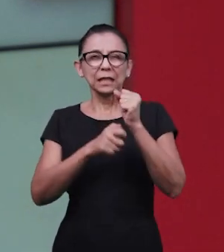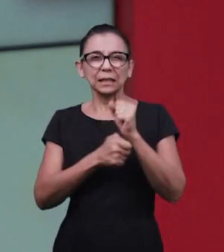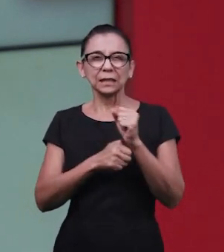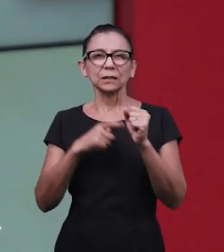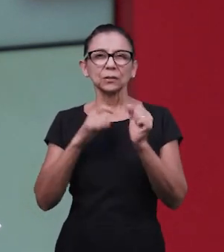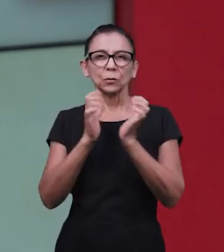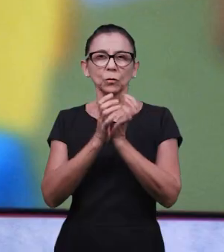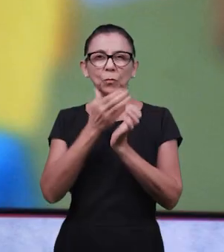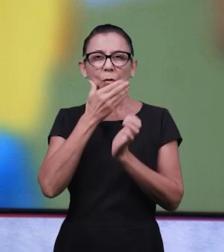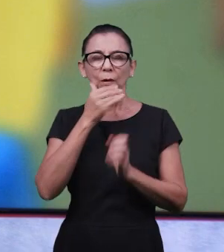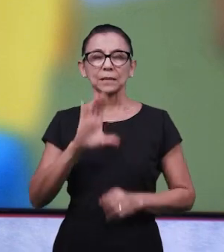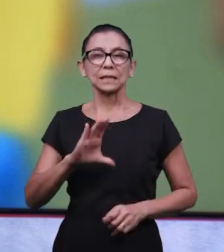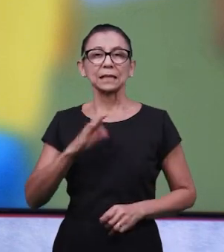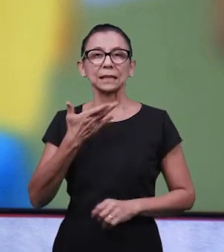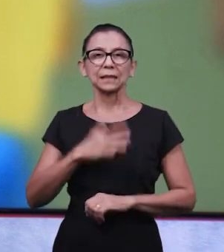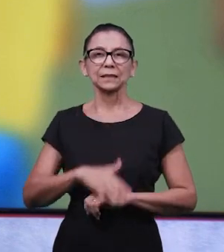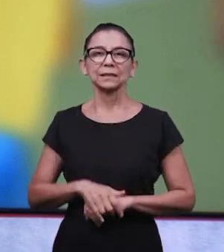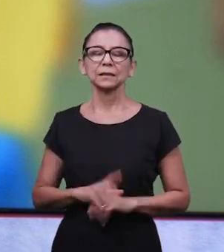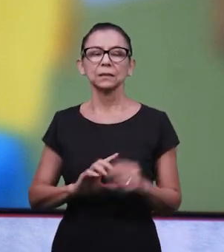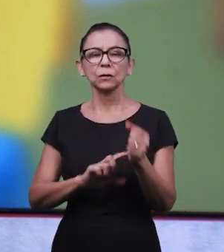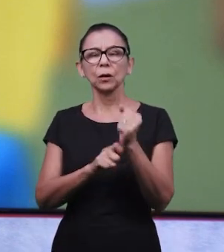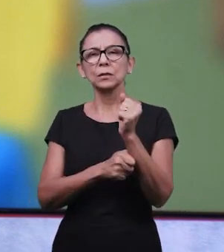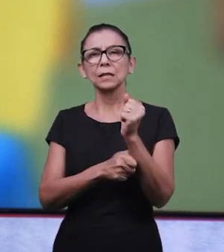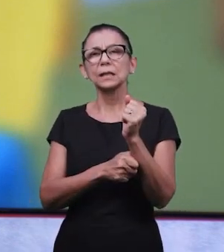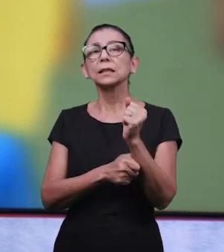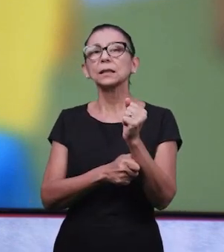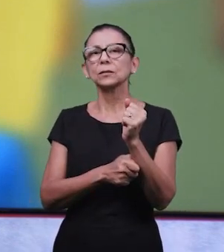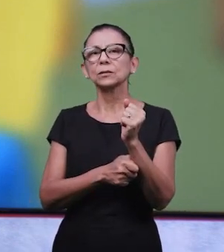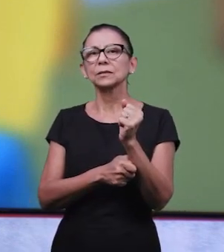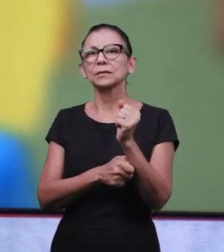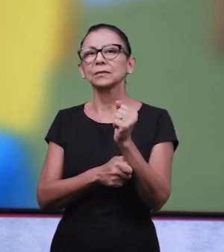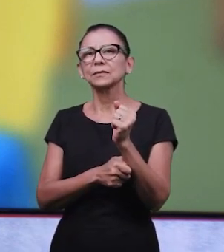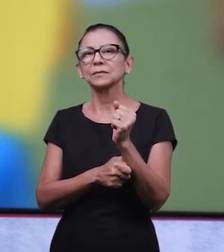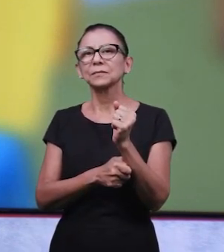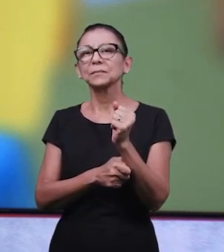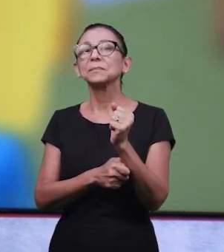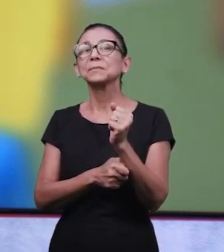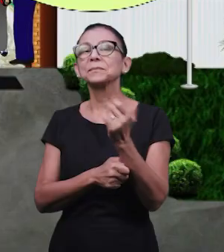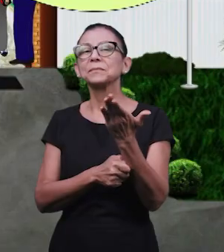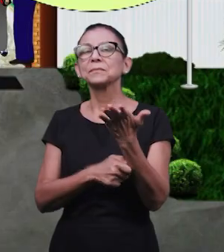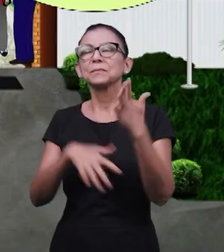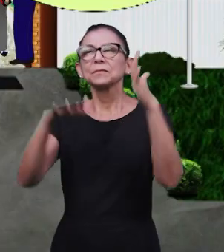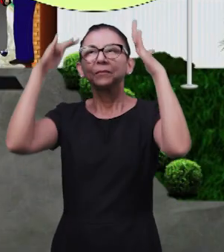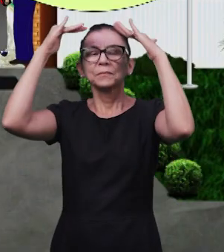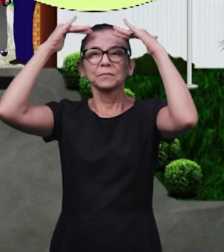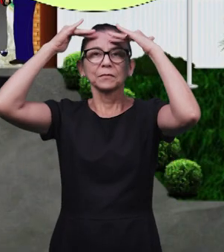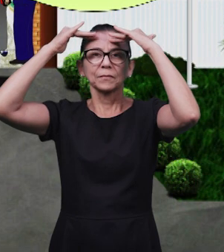vai vencendo as dificuldades dessa vida. Vocês lembram